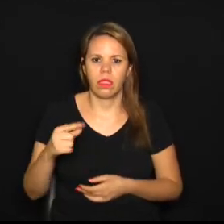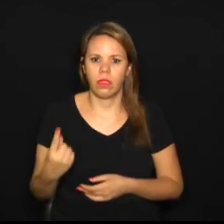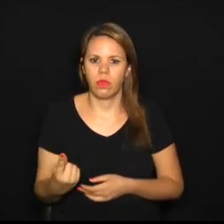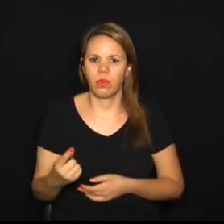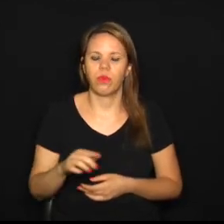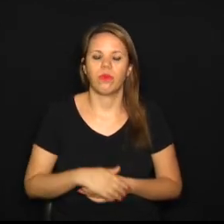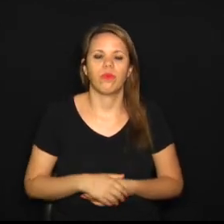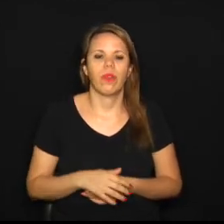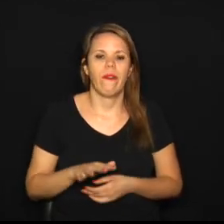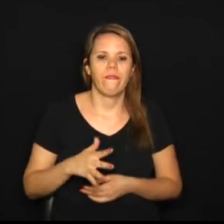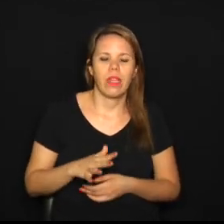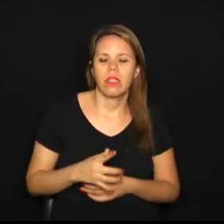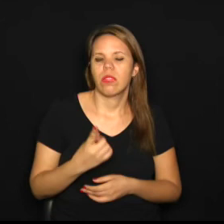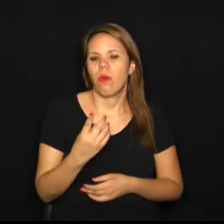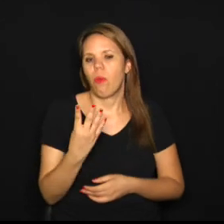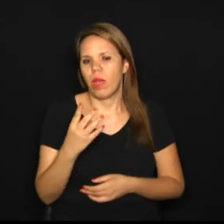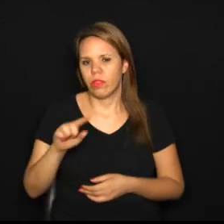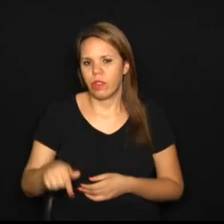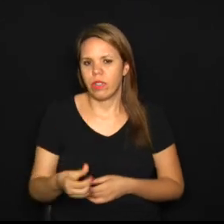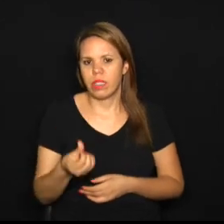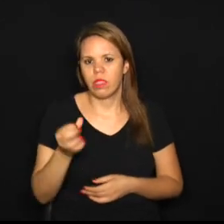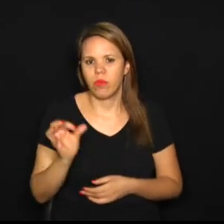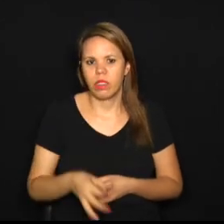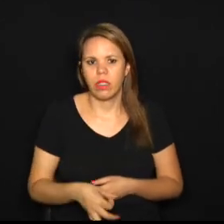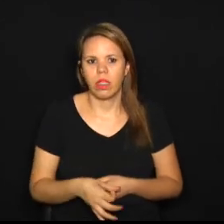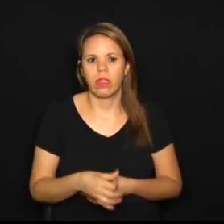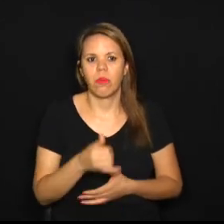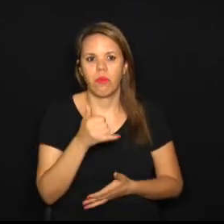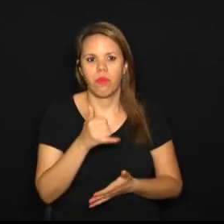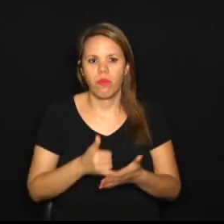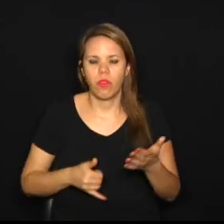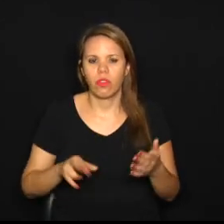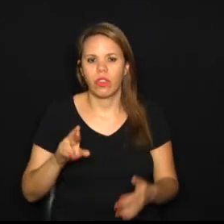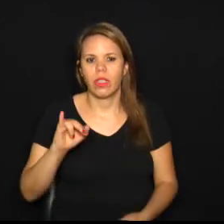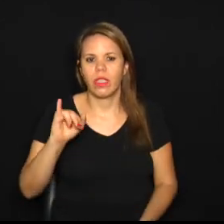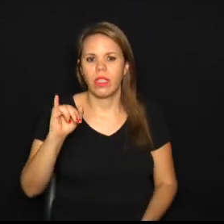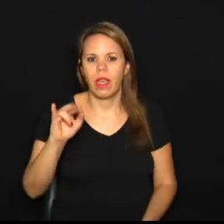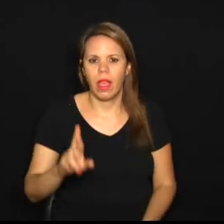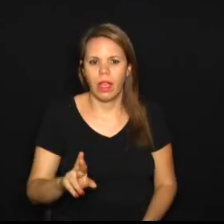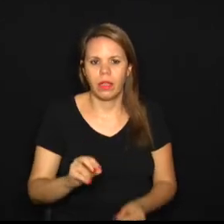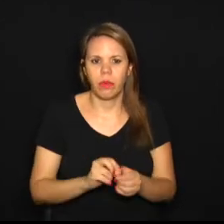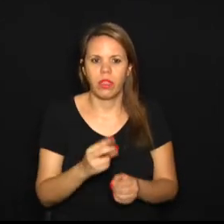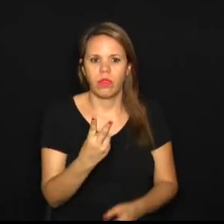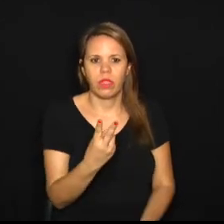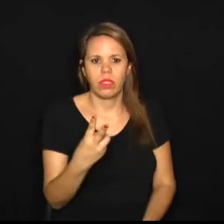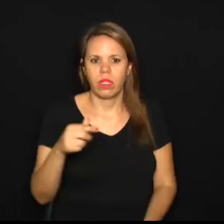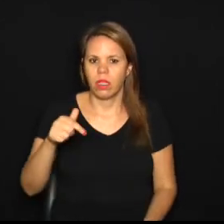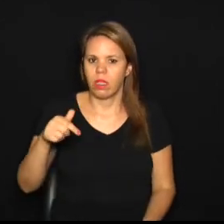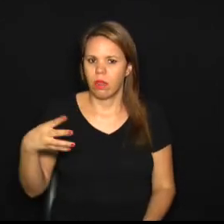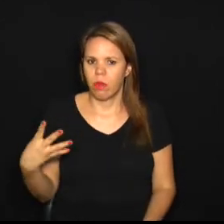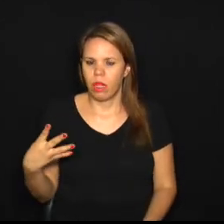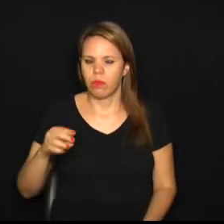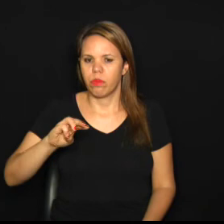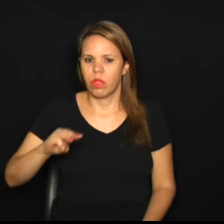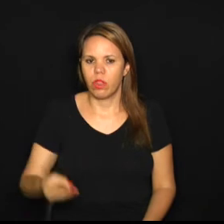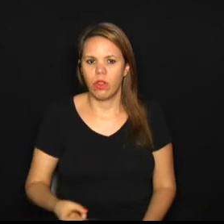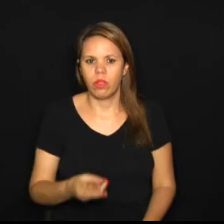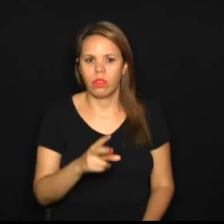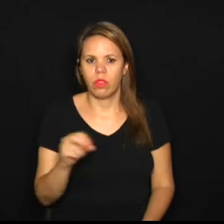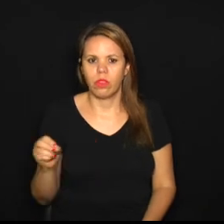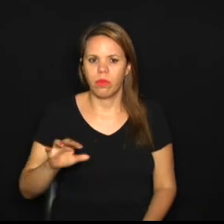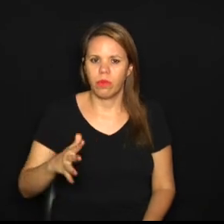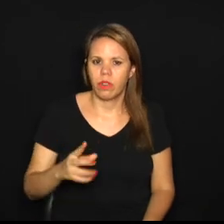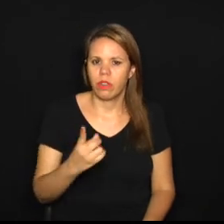variação de 4,6%. O imposto de renda retido na fonte teve uma arrecadação de 274.200.000, uma variação